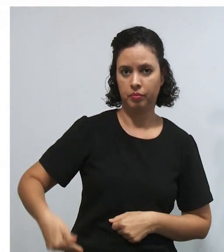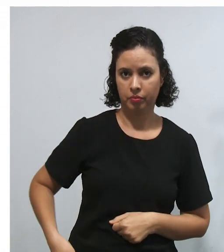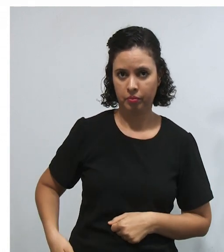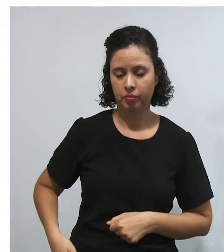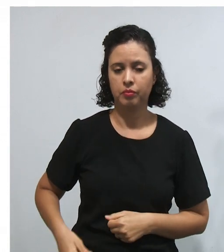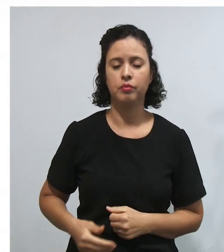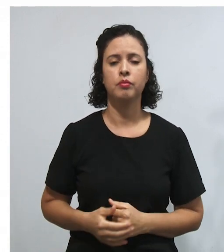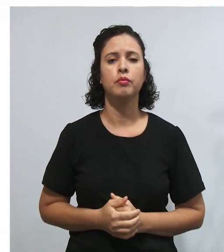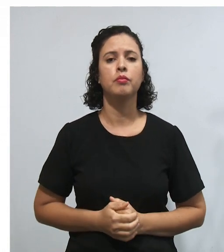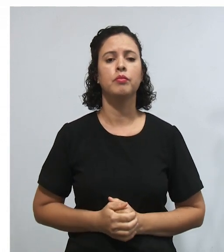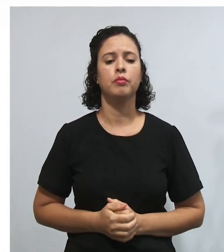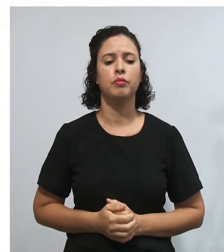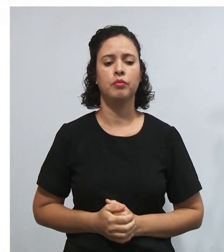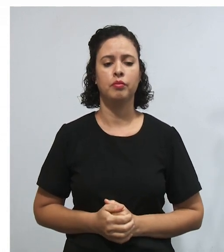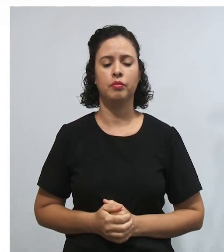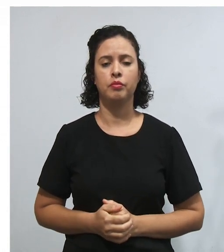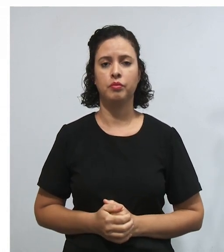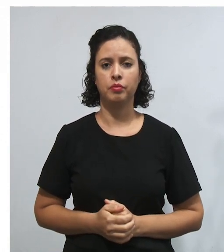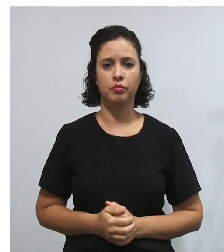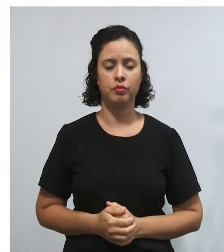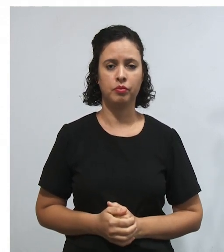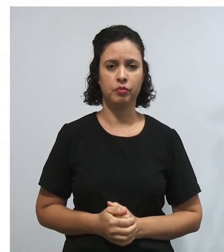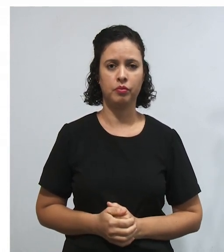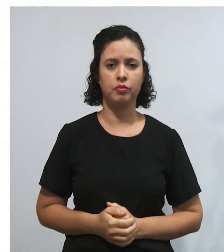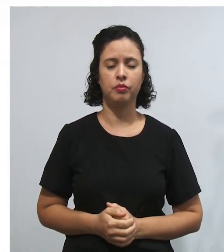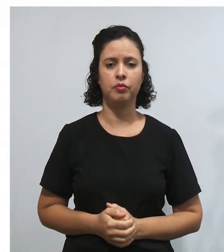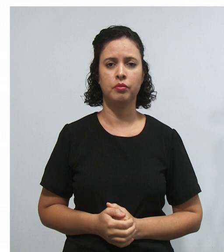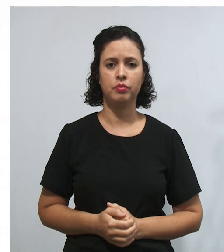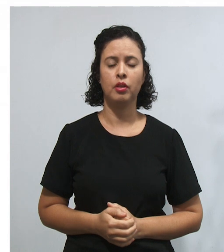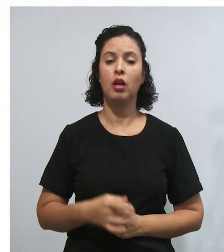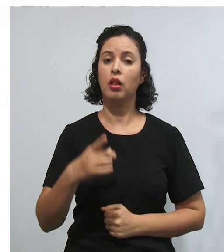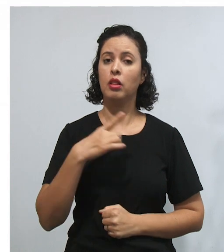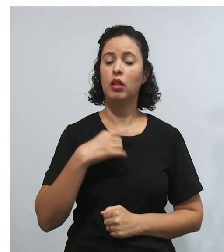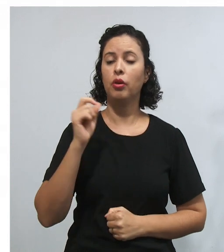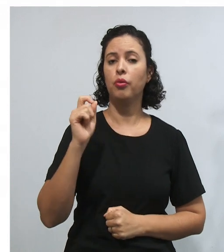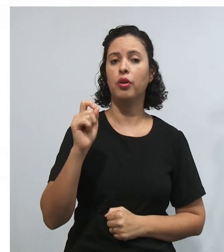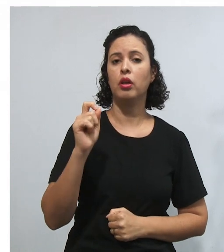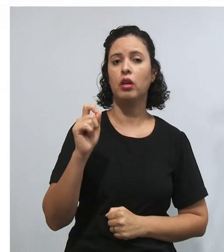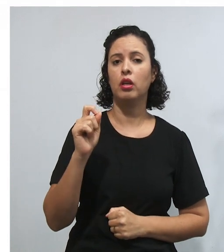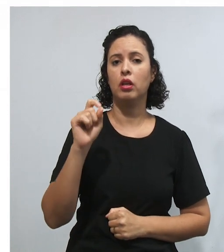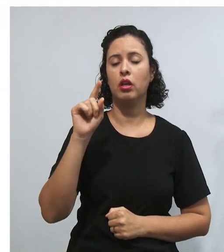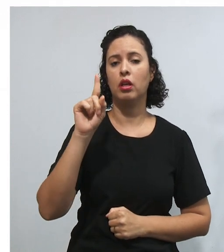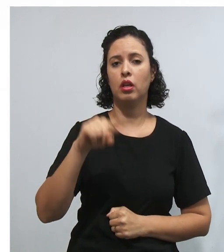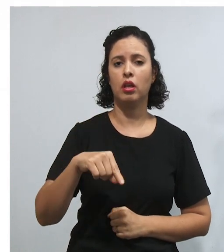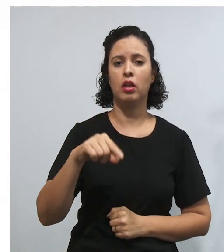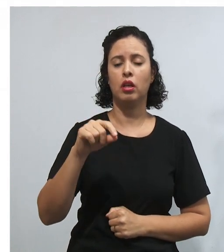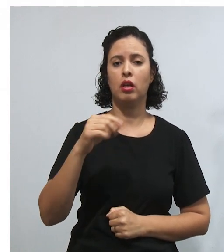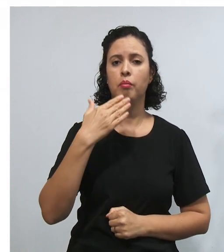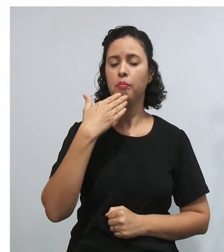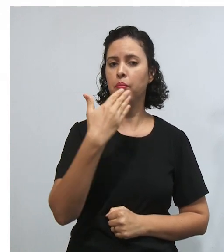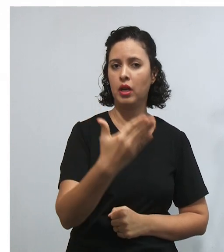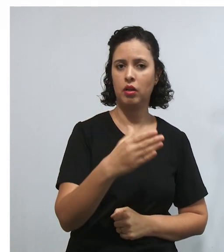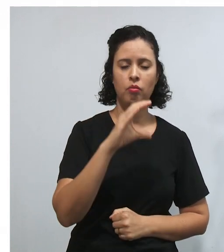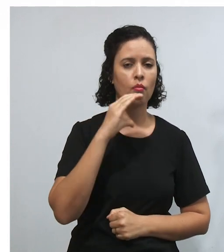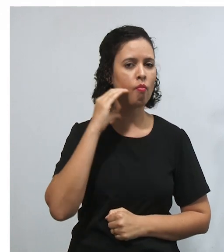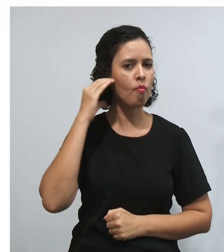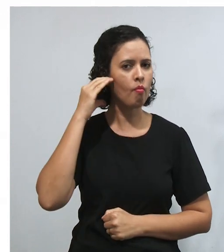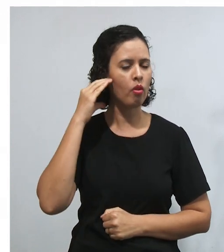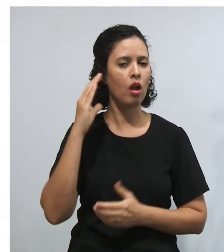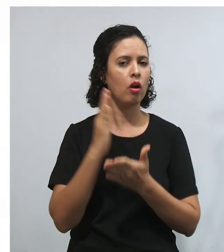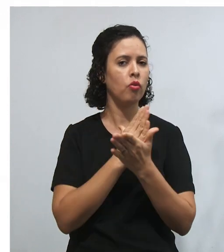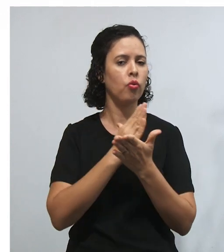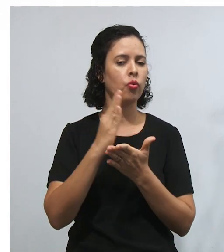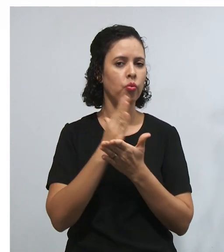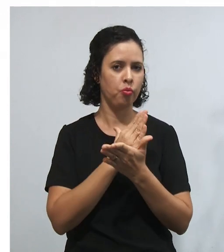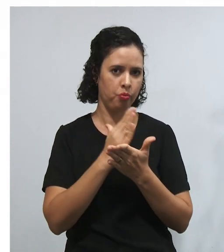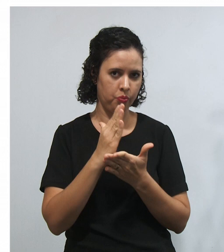Nessa temática aqui, vamos resguardar, tá, as questões que, de fato, pedem sigilo, né? Tem algumas questões